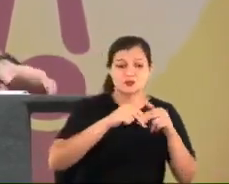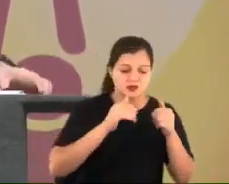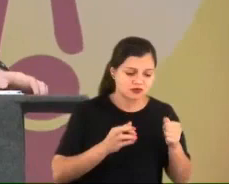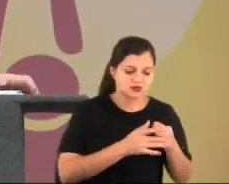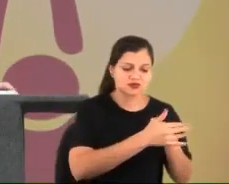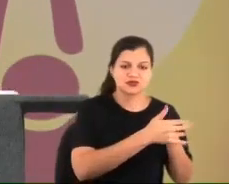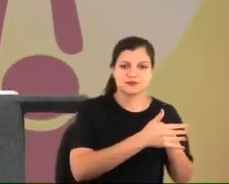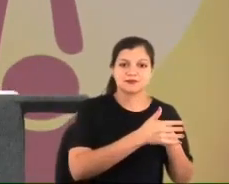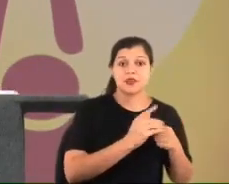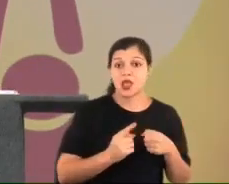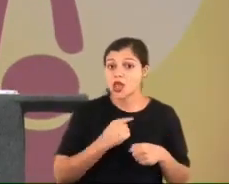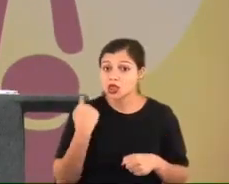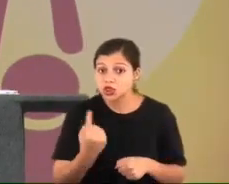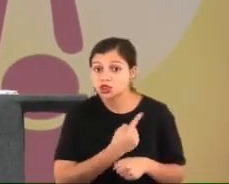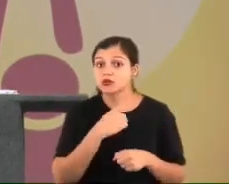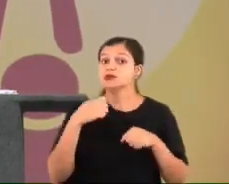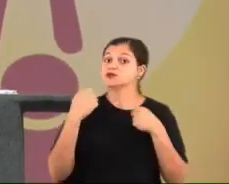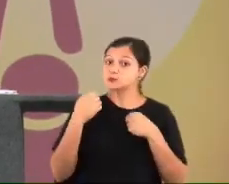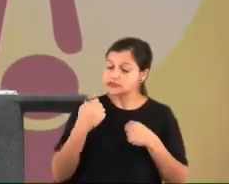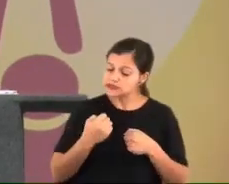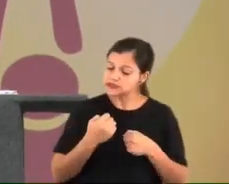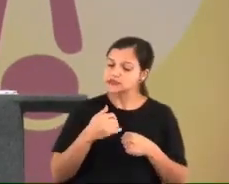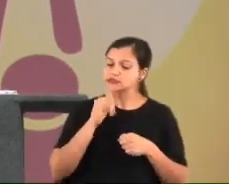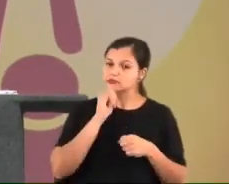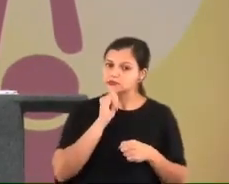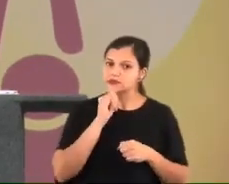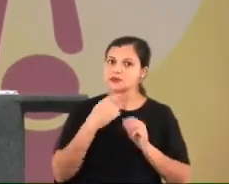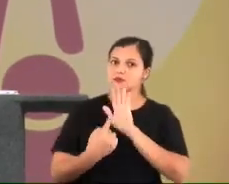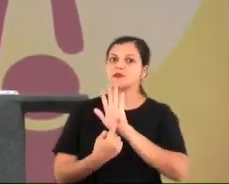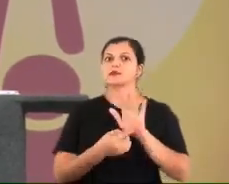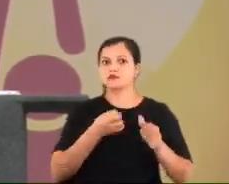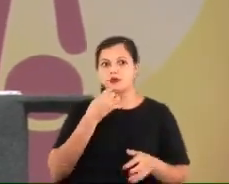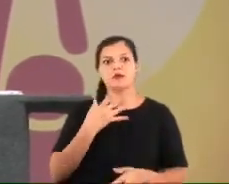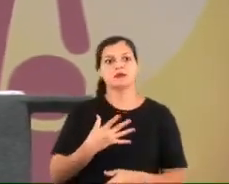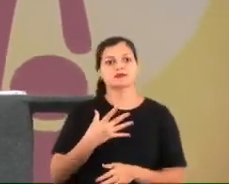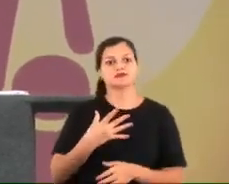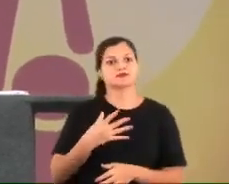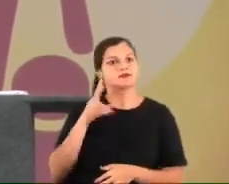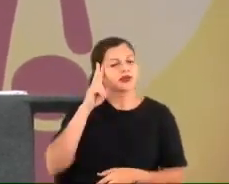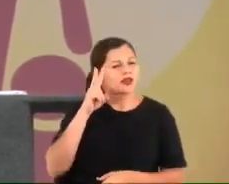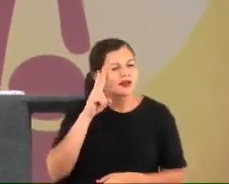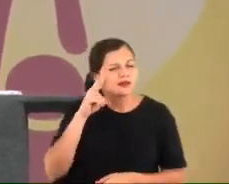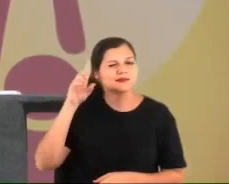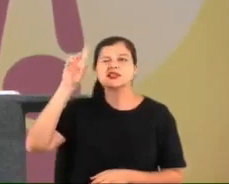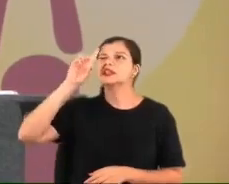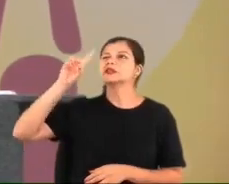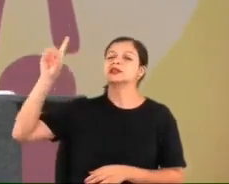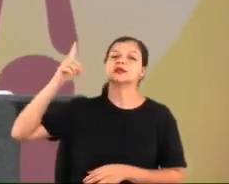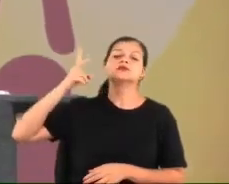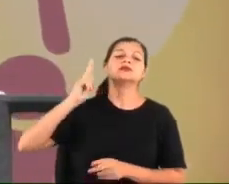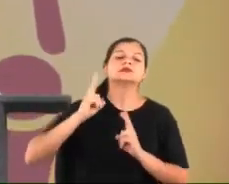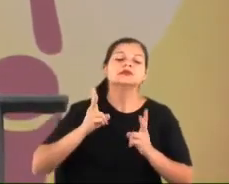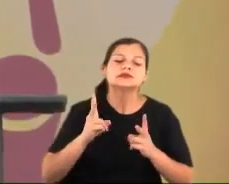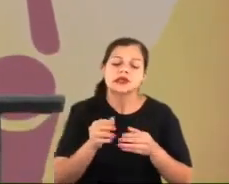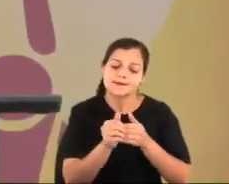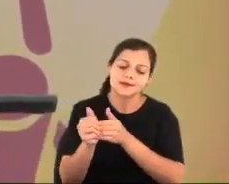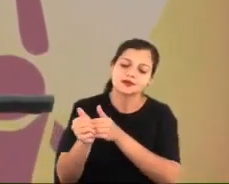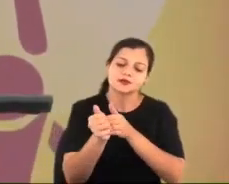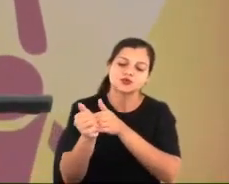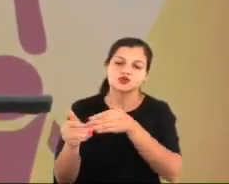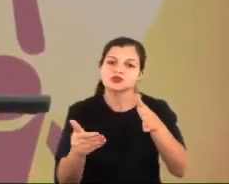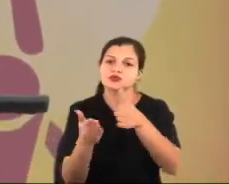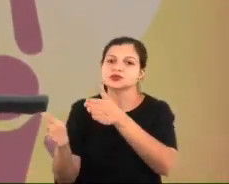dar exemplo. Então, lembre-se, Deus sempre nos guia na